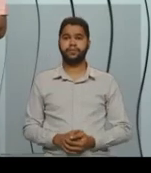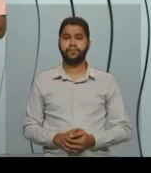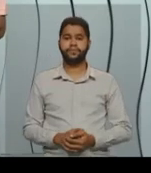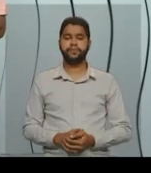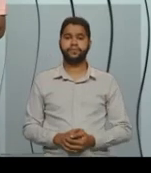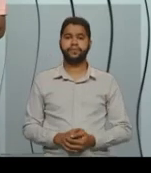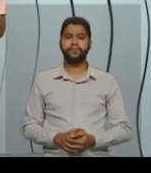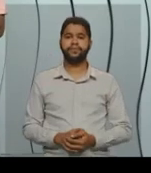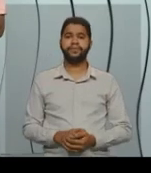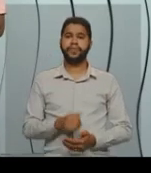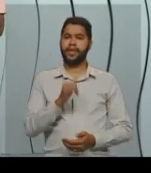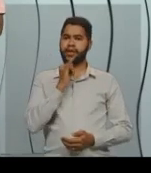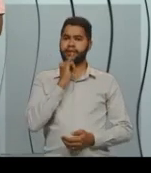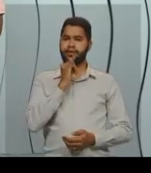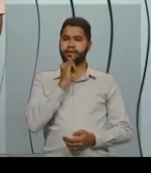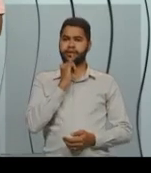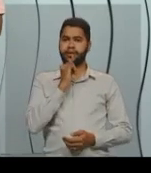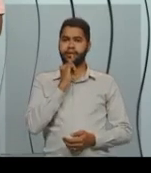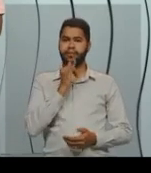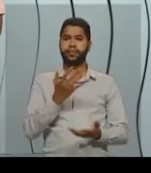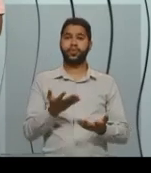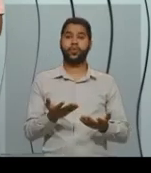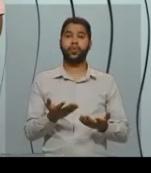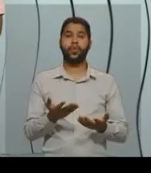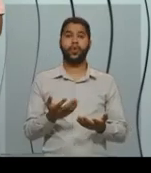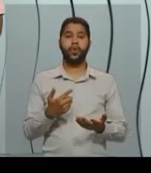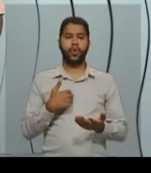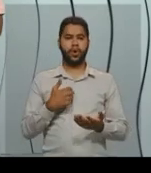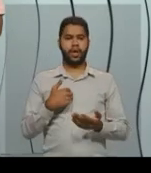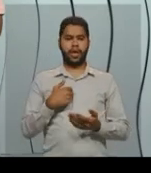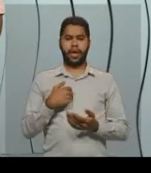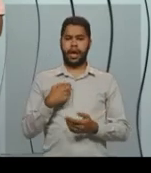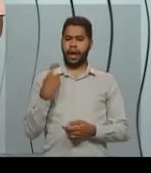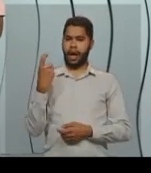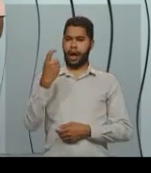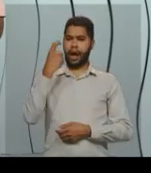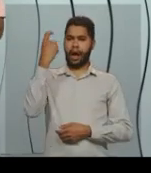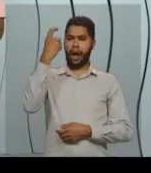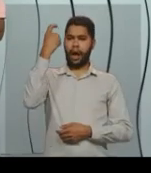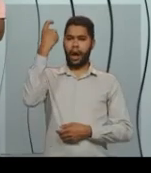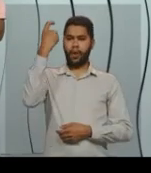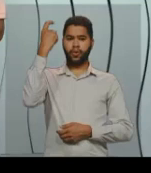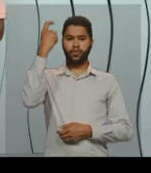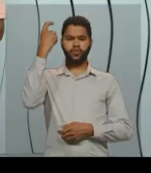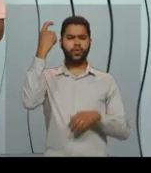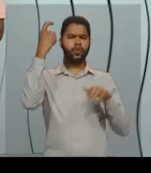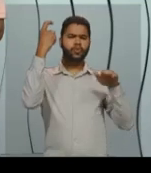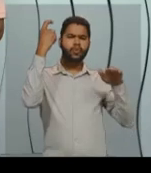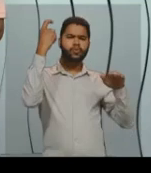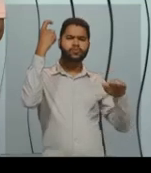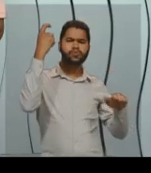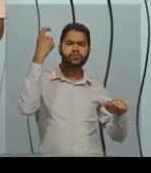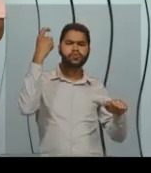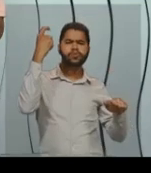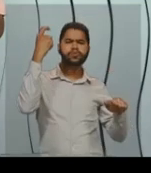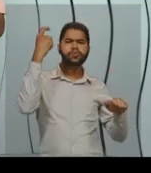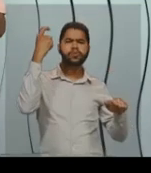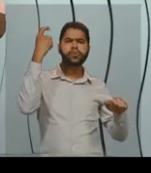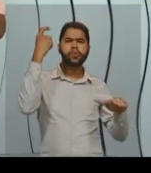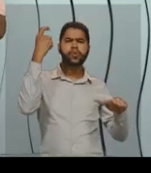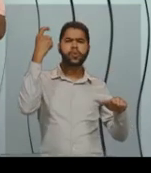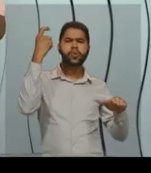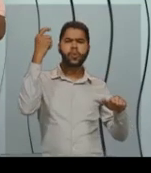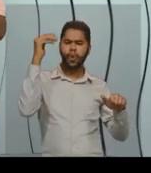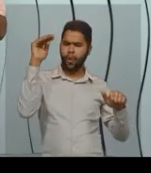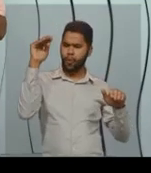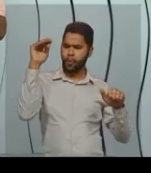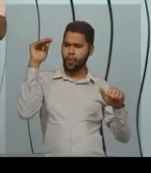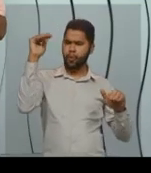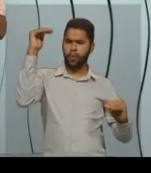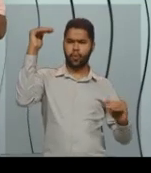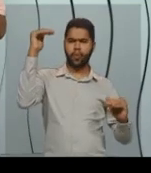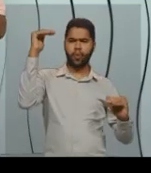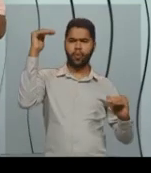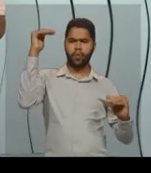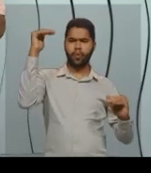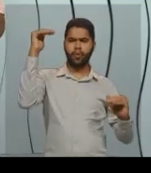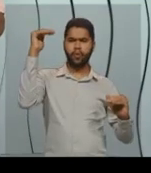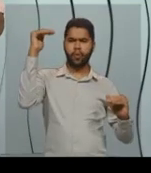se um ser humano é alto e se outro ser humano é baixo, o tamanho do ser